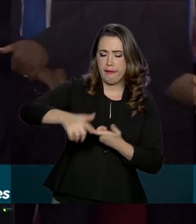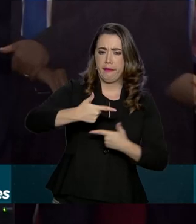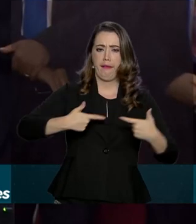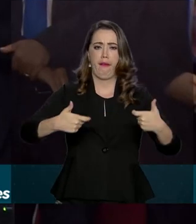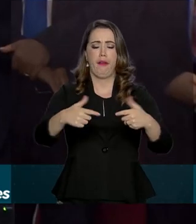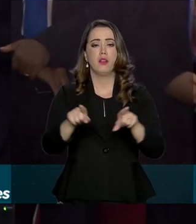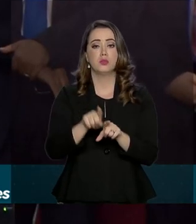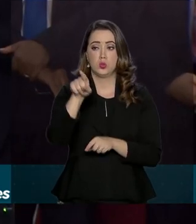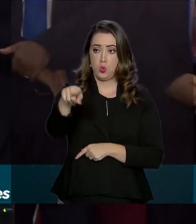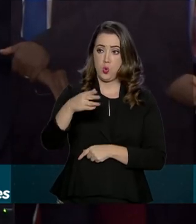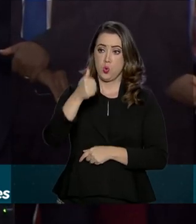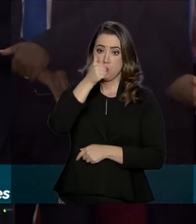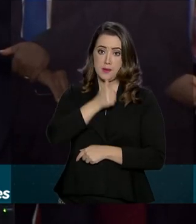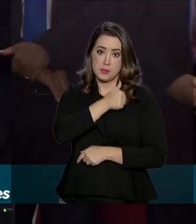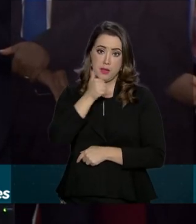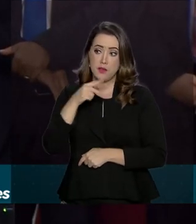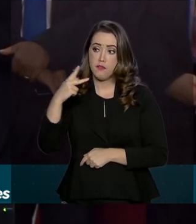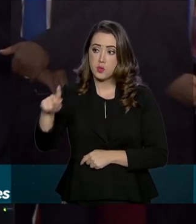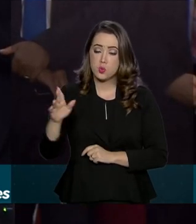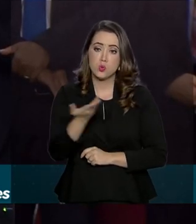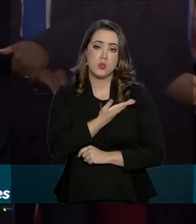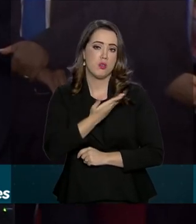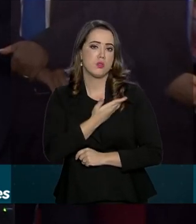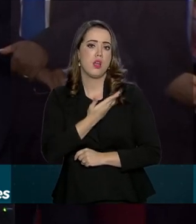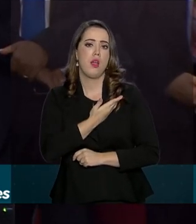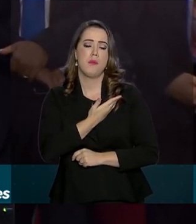seus companheiros não foi em vão.